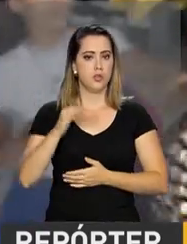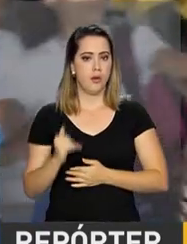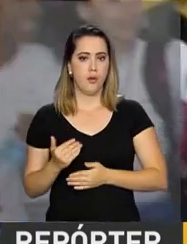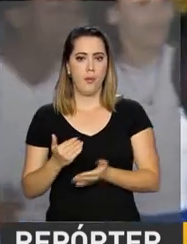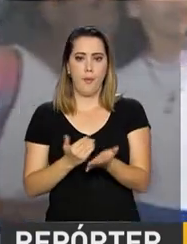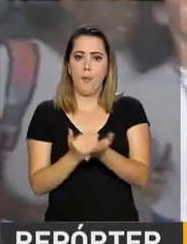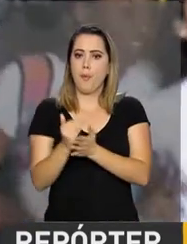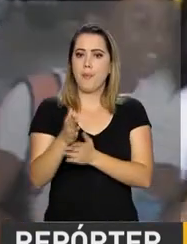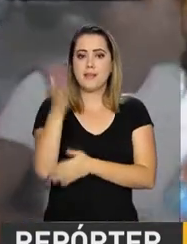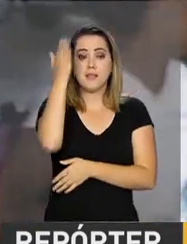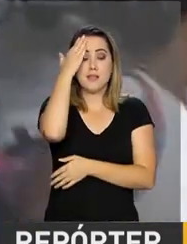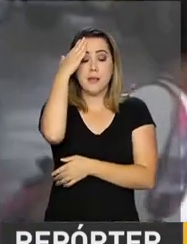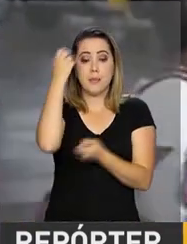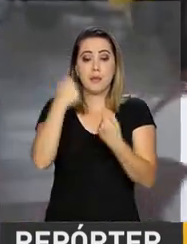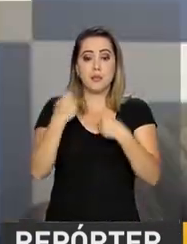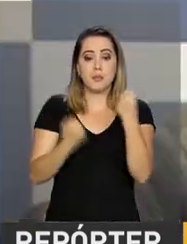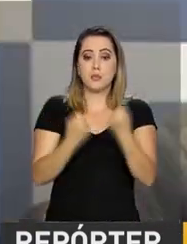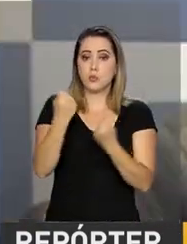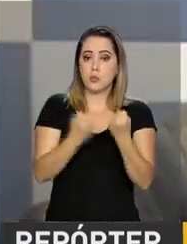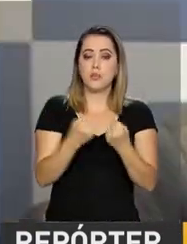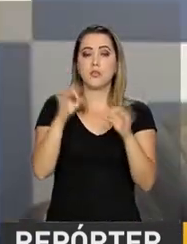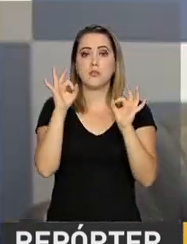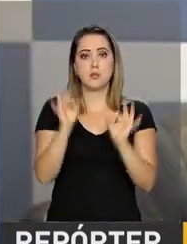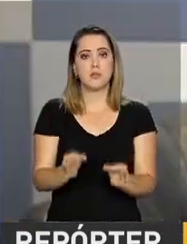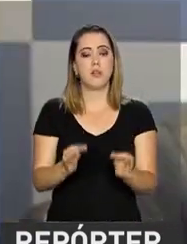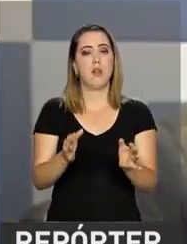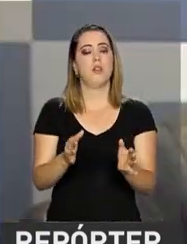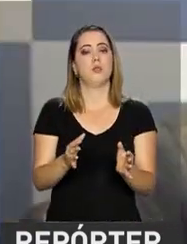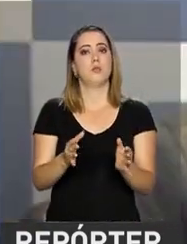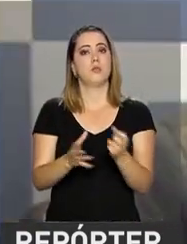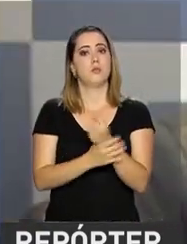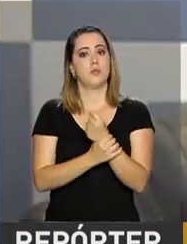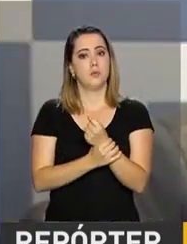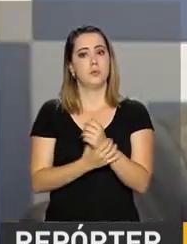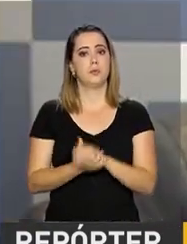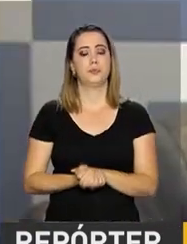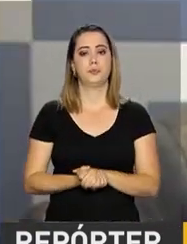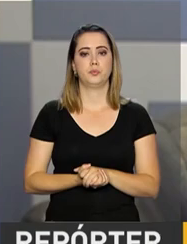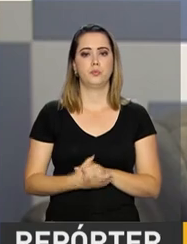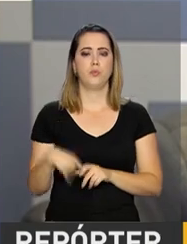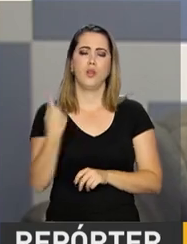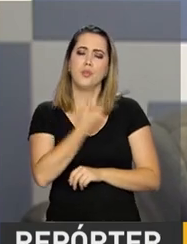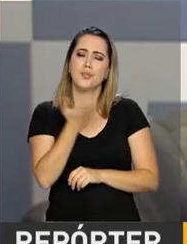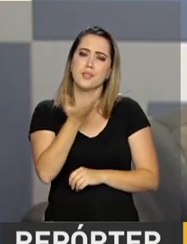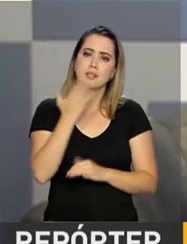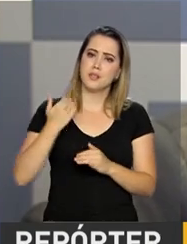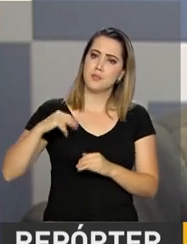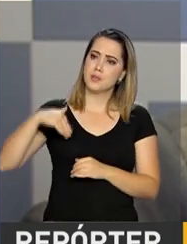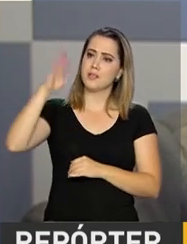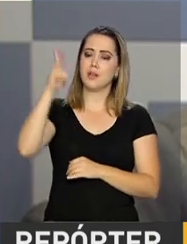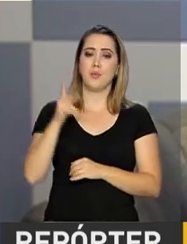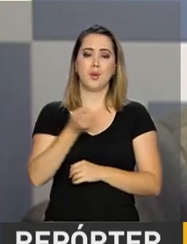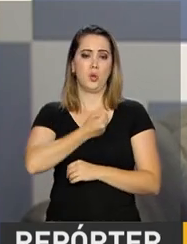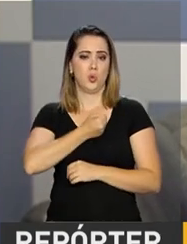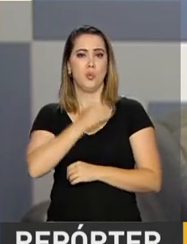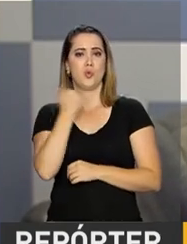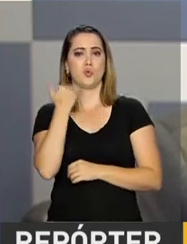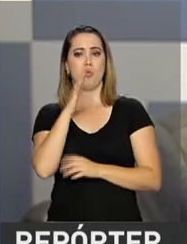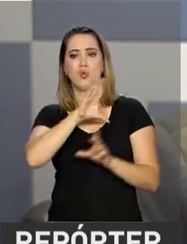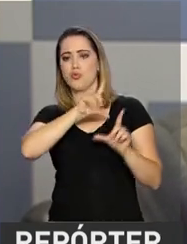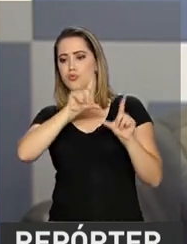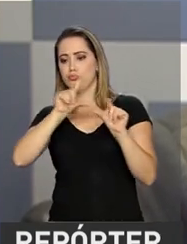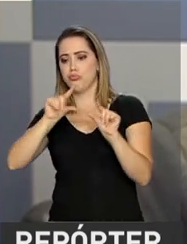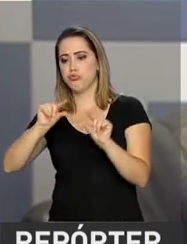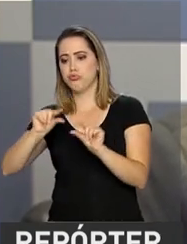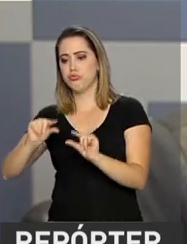cedo que praticar um trânsito seguro é importante. A gente quer cada vez mais que esses números caiam e que chegue a zero.